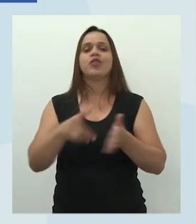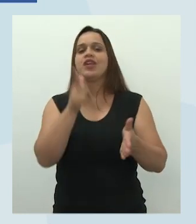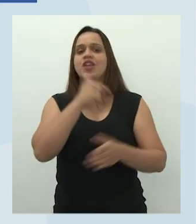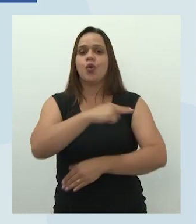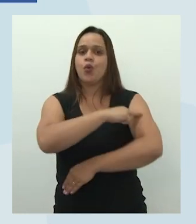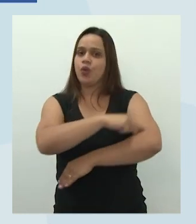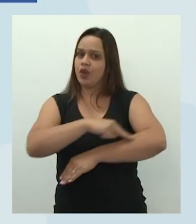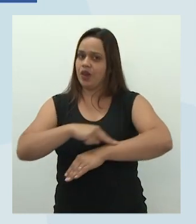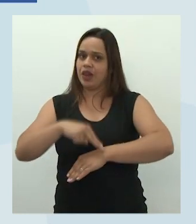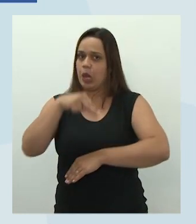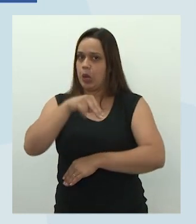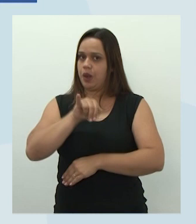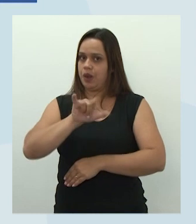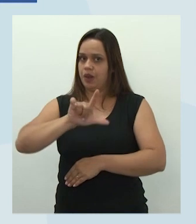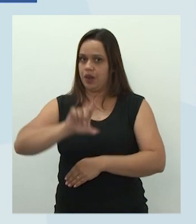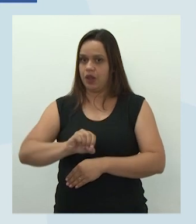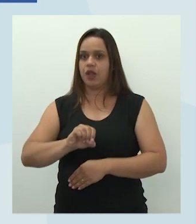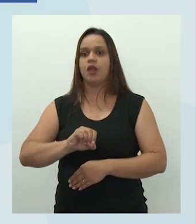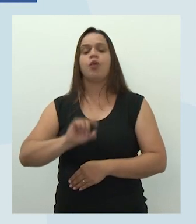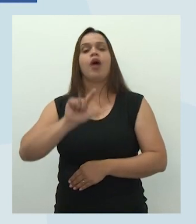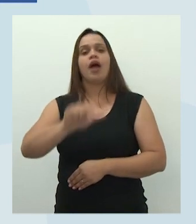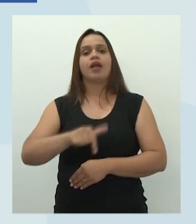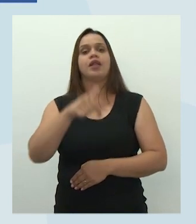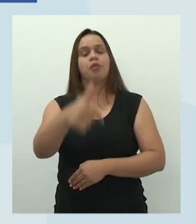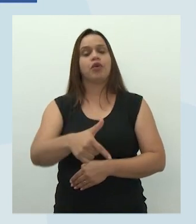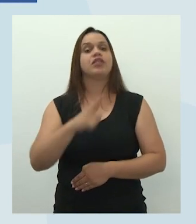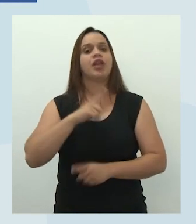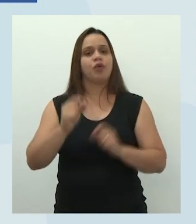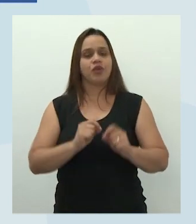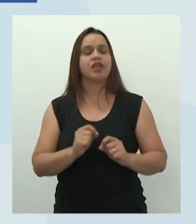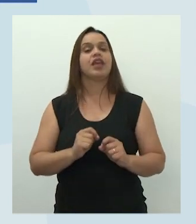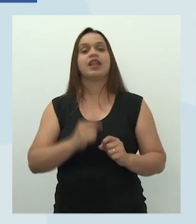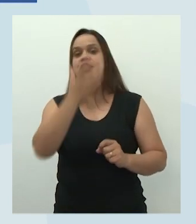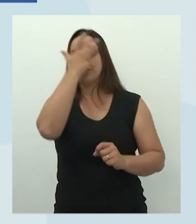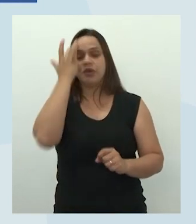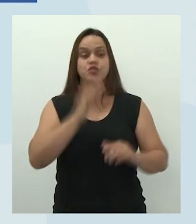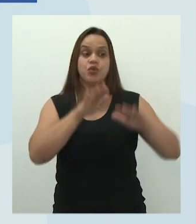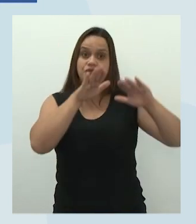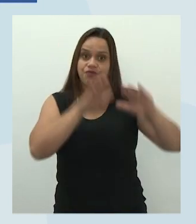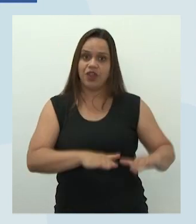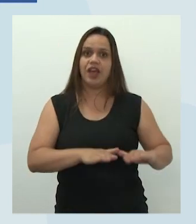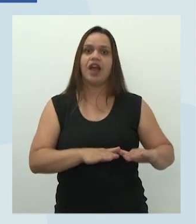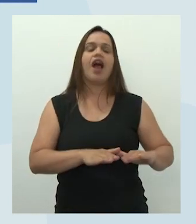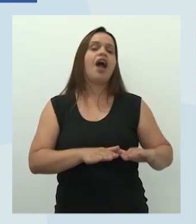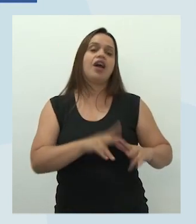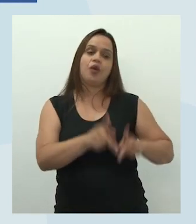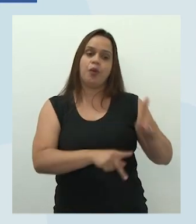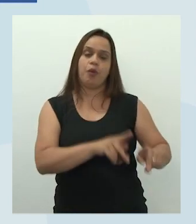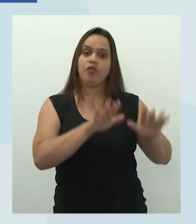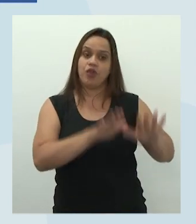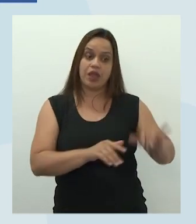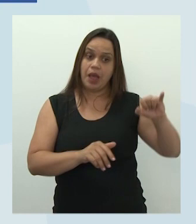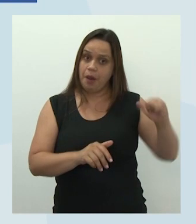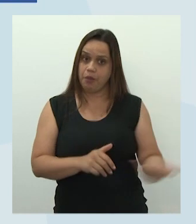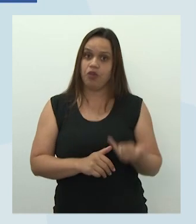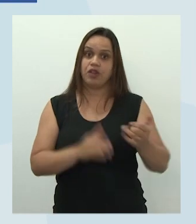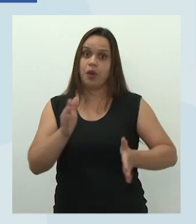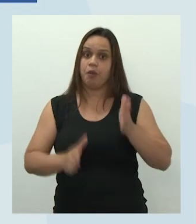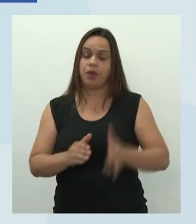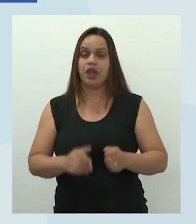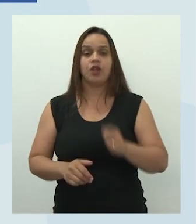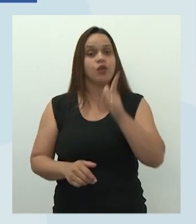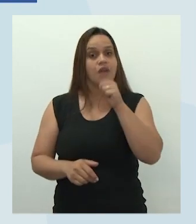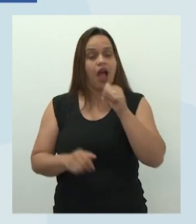do rio, a gente também tem a possibilidade de se sedentarizar, de aproveitar as cheias